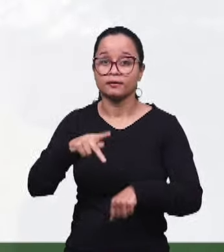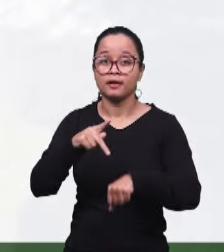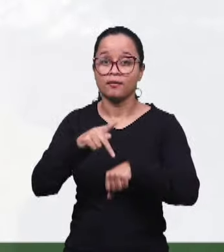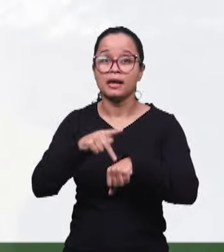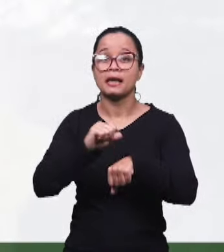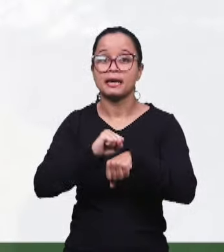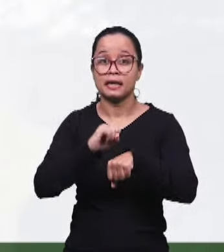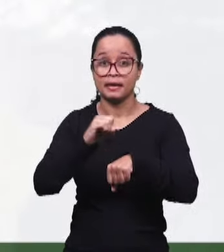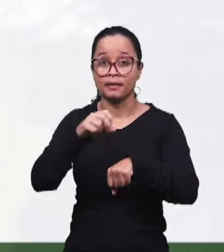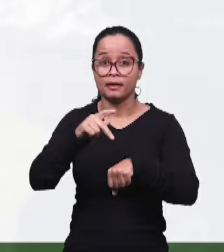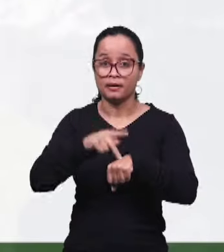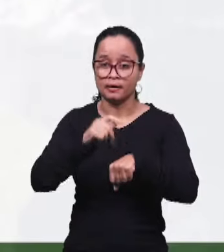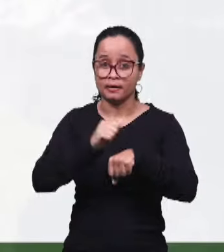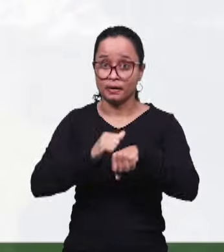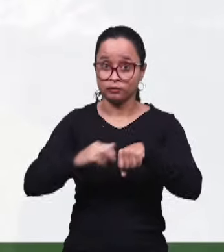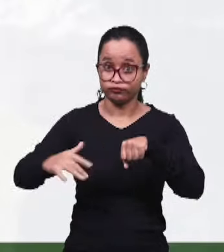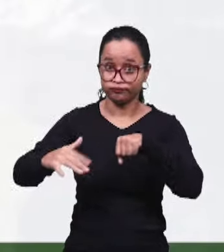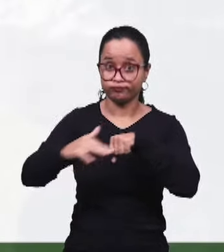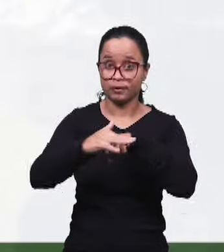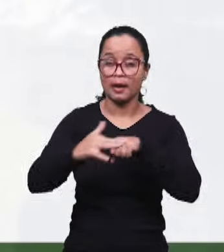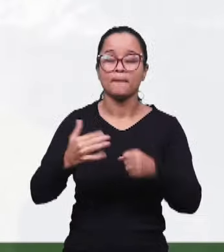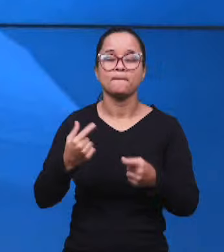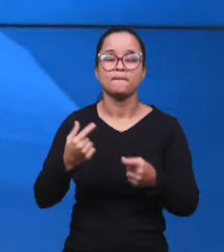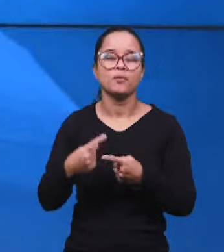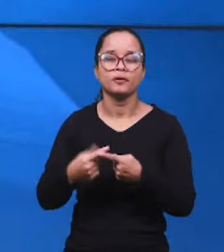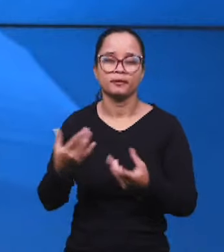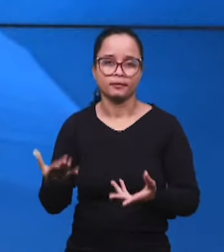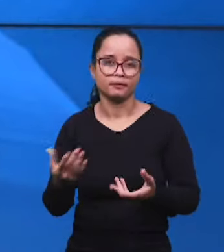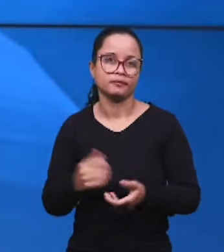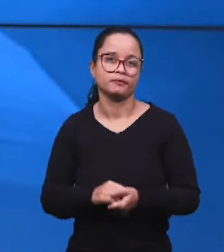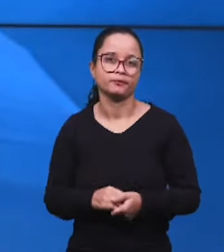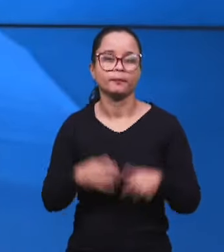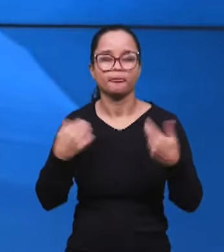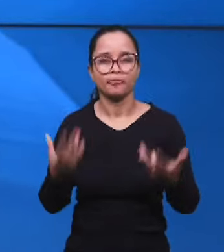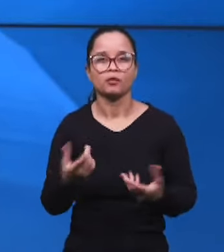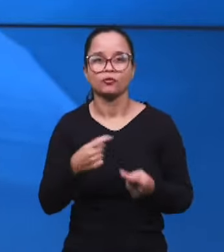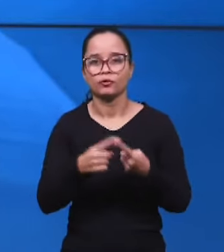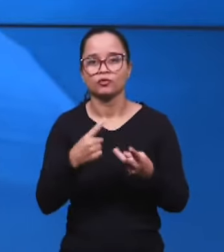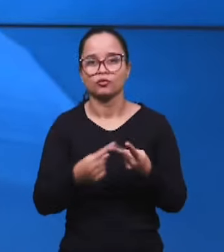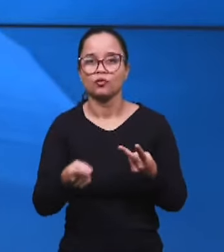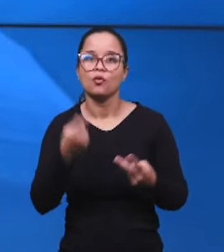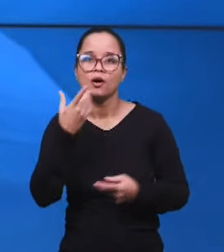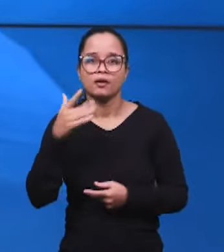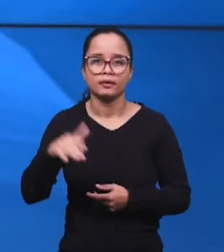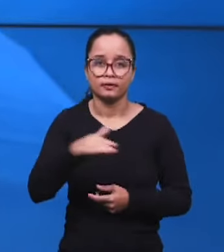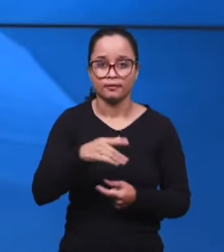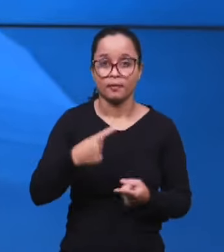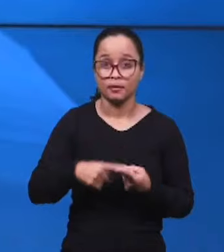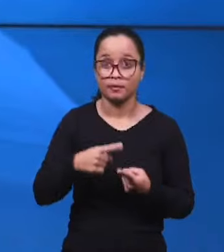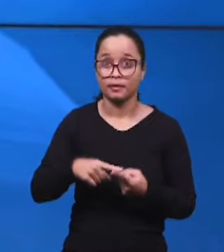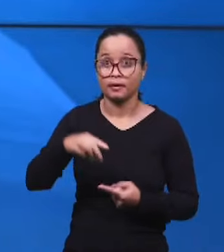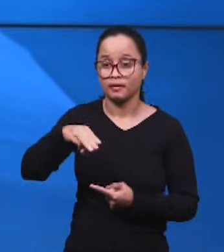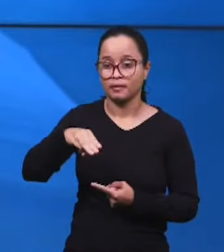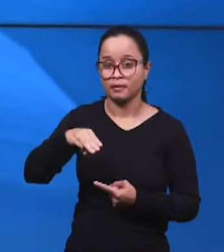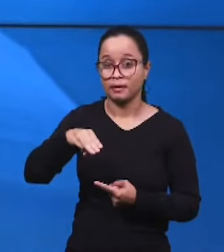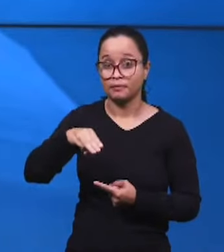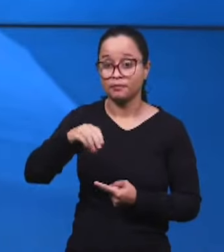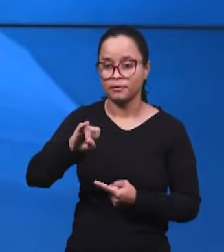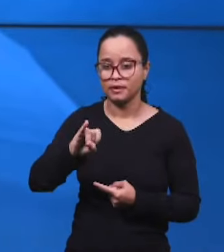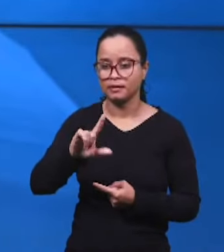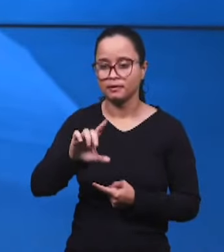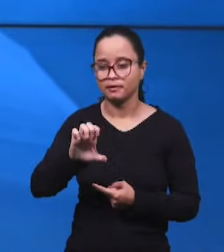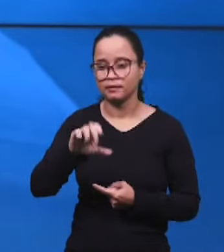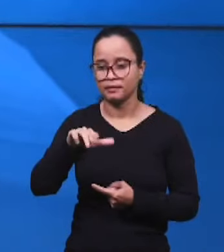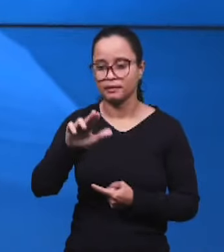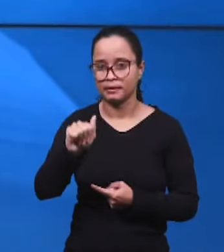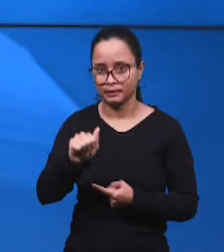porque esta pergunta vai ser respondida por duas crianças. Primeiro, a Milena Vera, ela é da